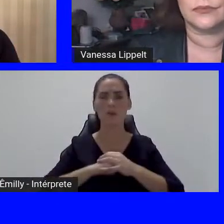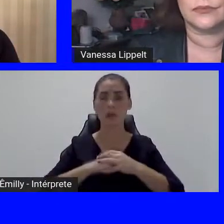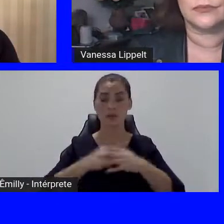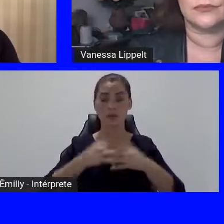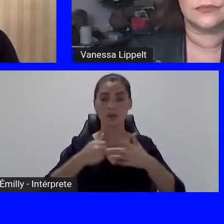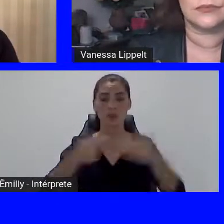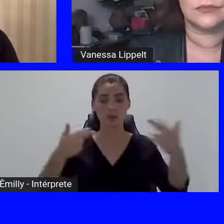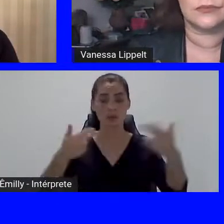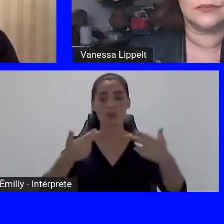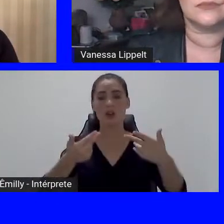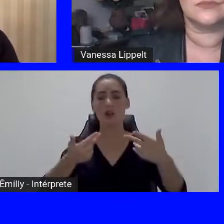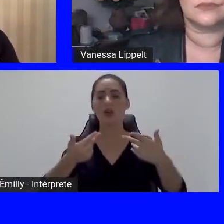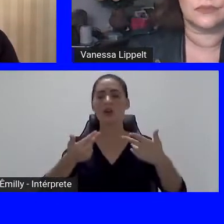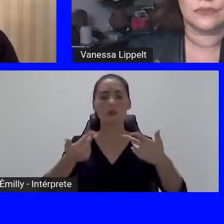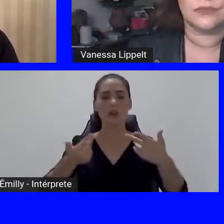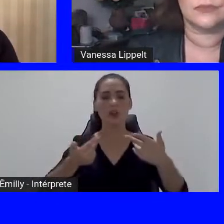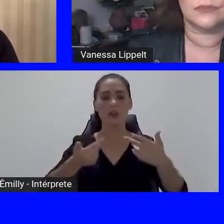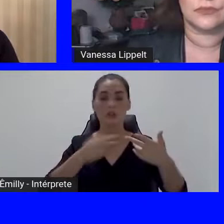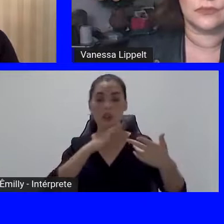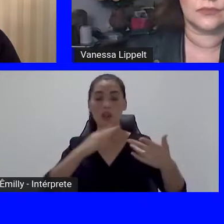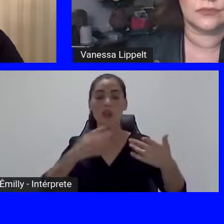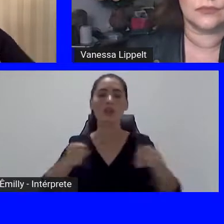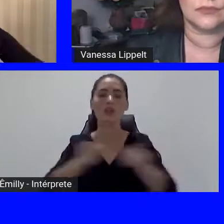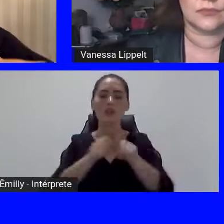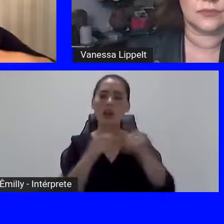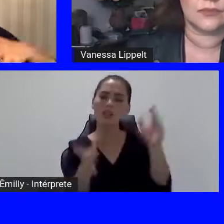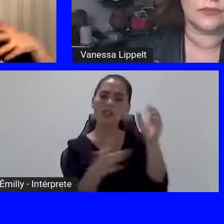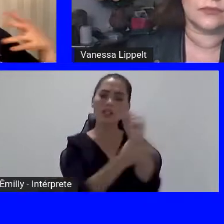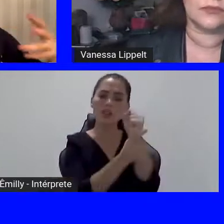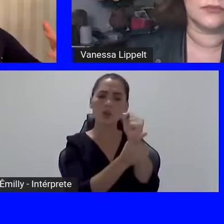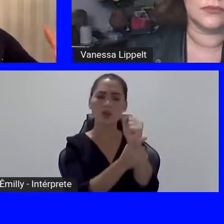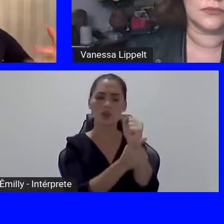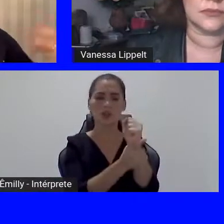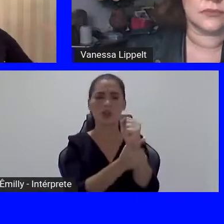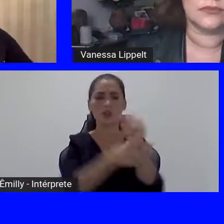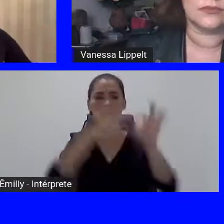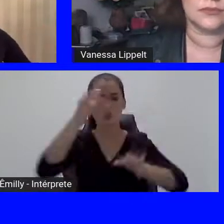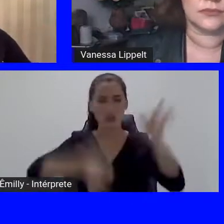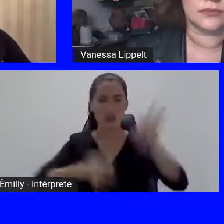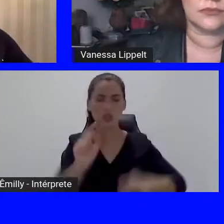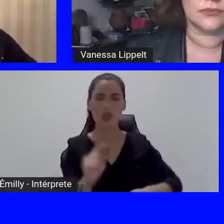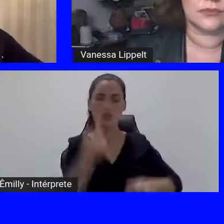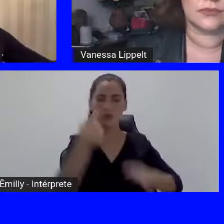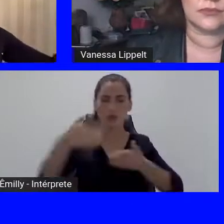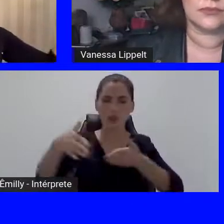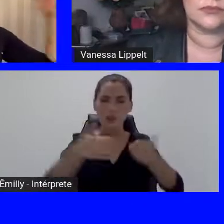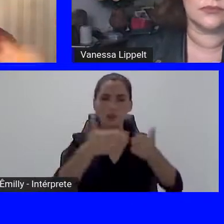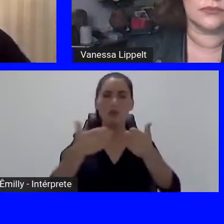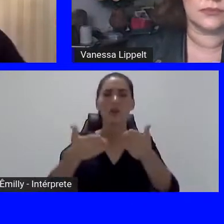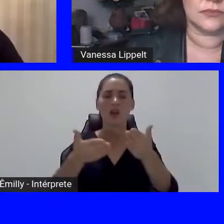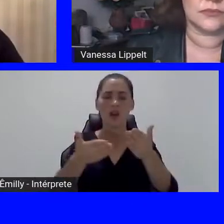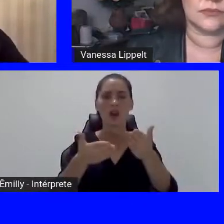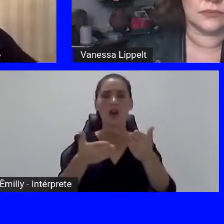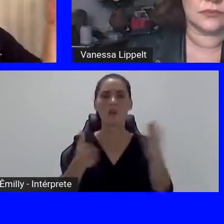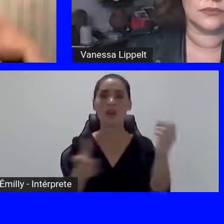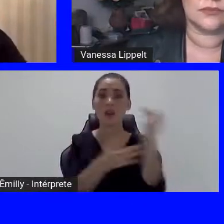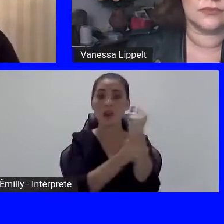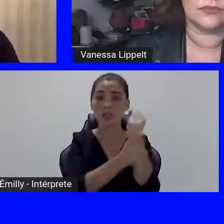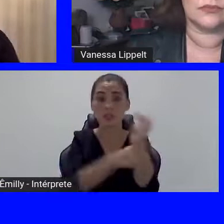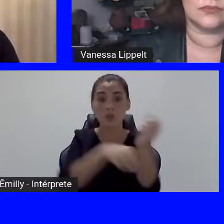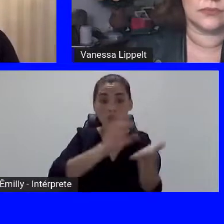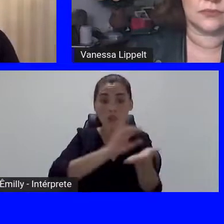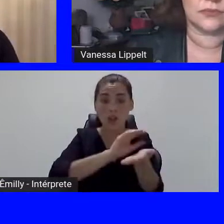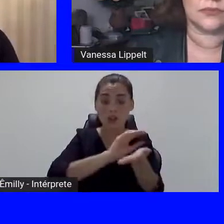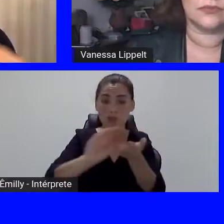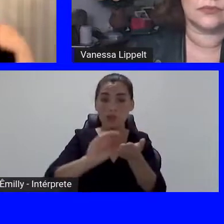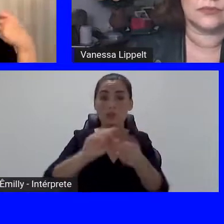a segurança jurídica é o único caminho que nós teremos para garantir que os investidores estrangeiros possam trazer dólares, investir